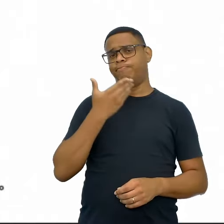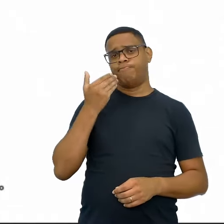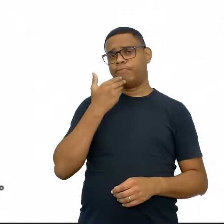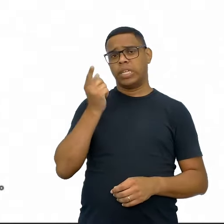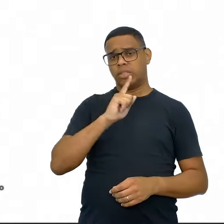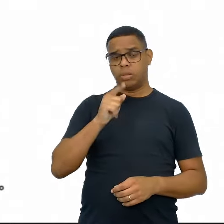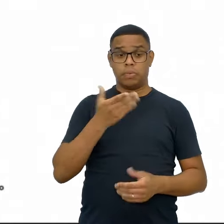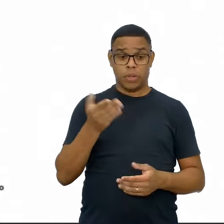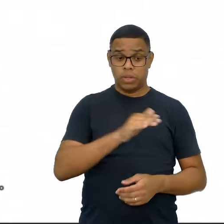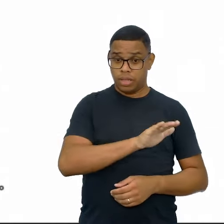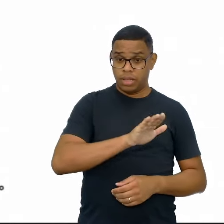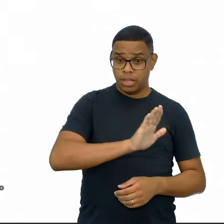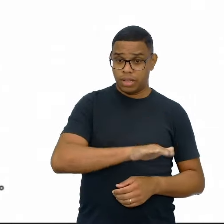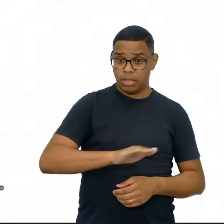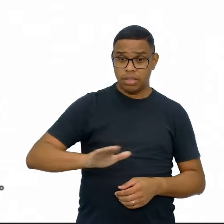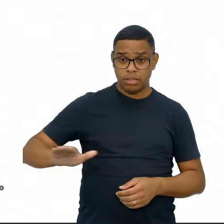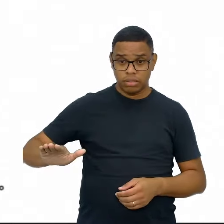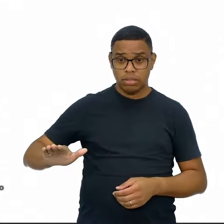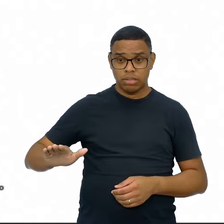para a criança,